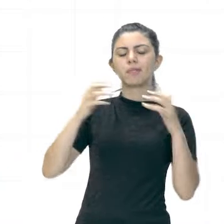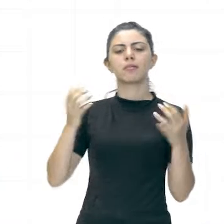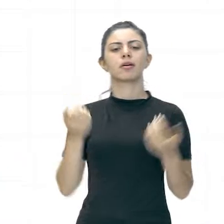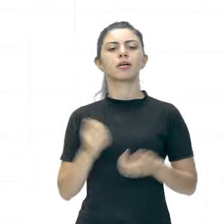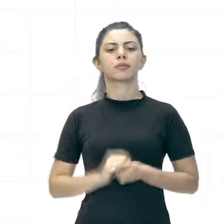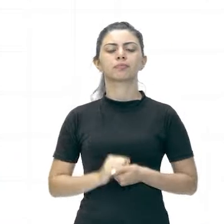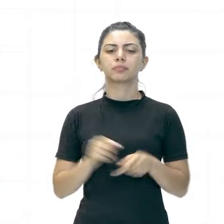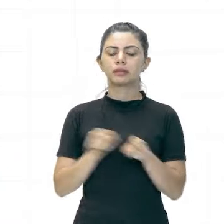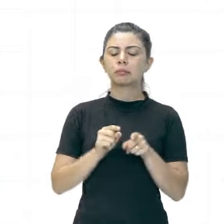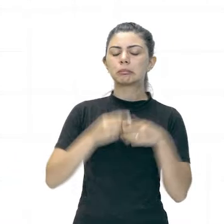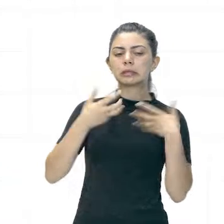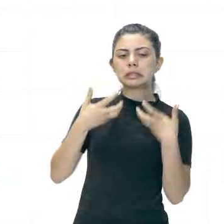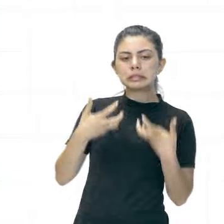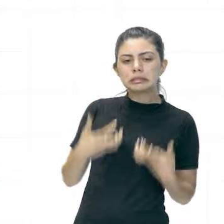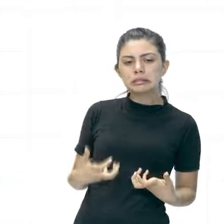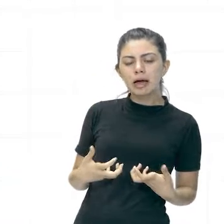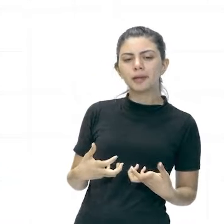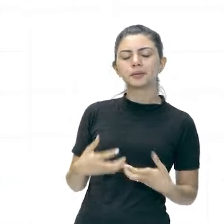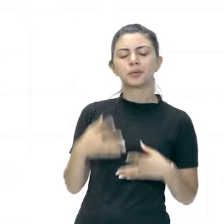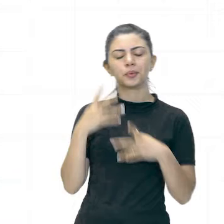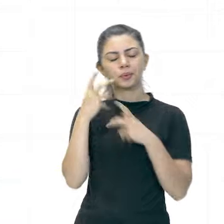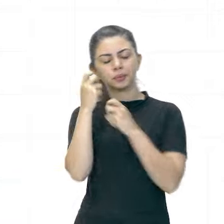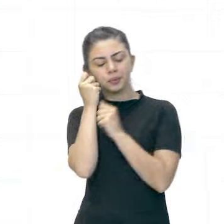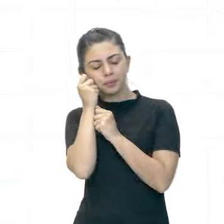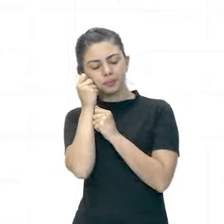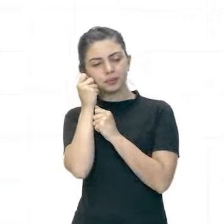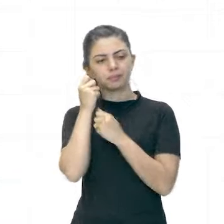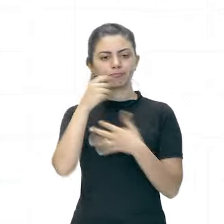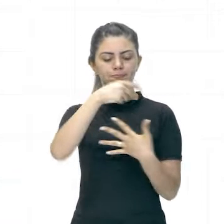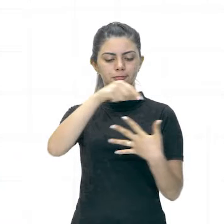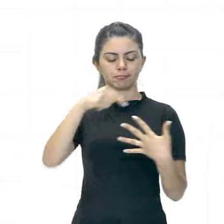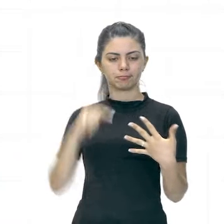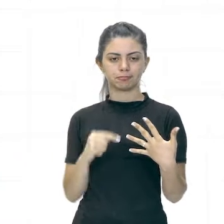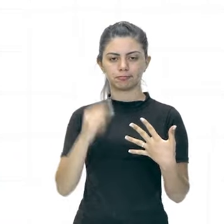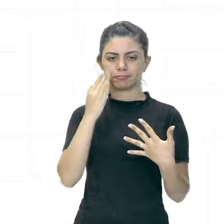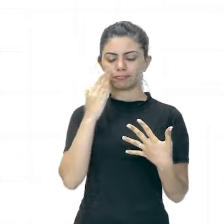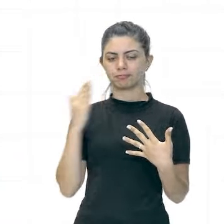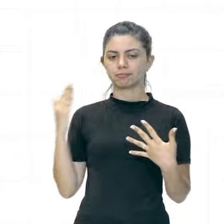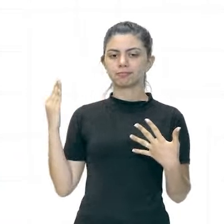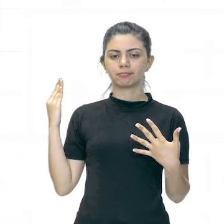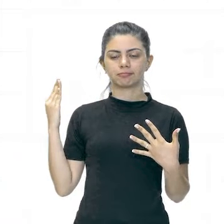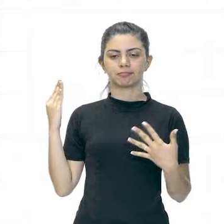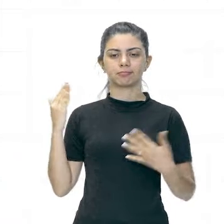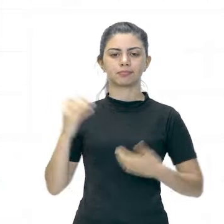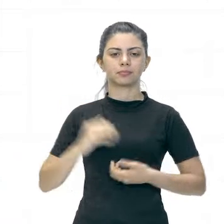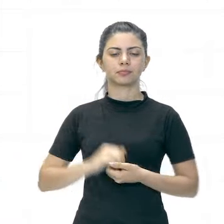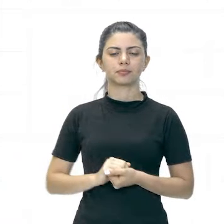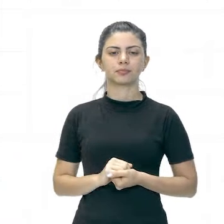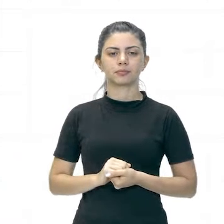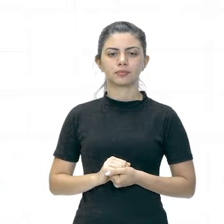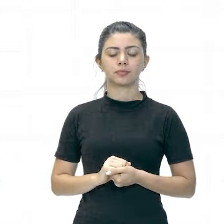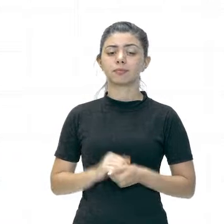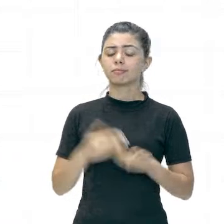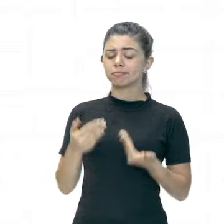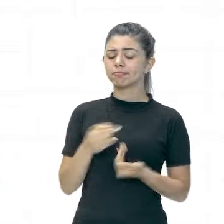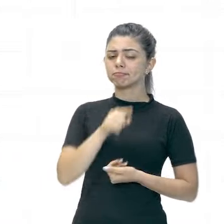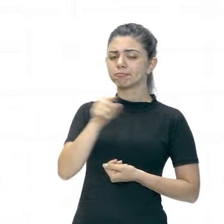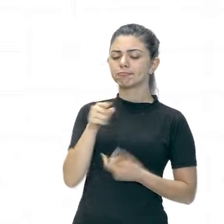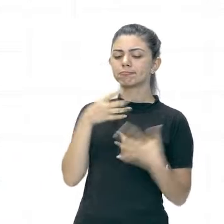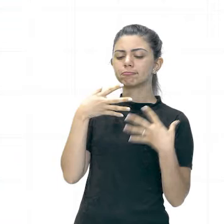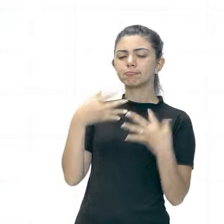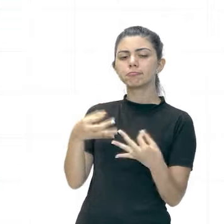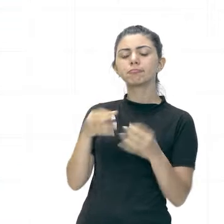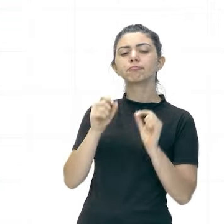banho, tired, cansado, fall asleep, dormir. Então, vocês puderam observar